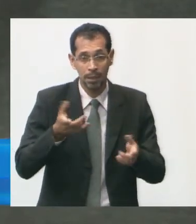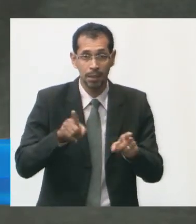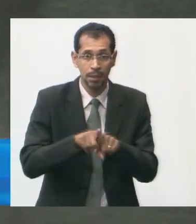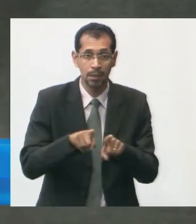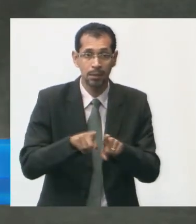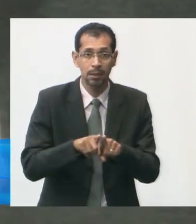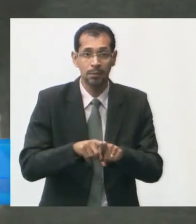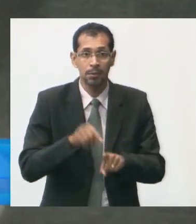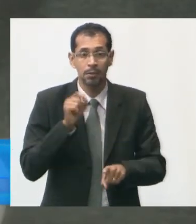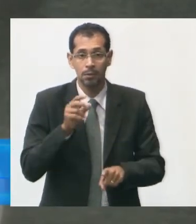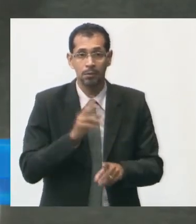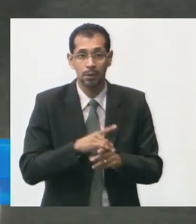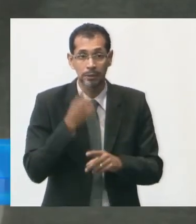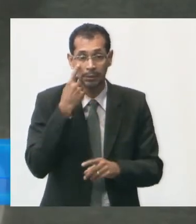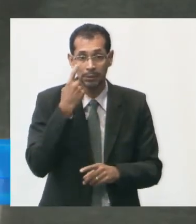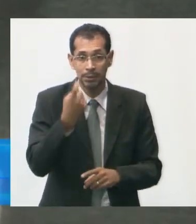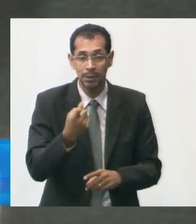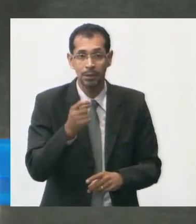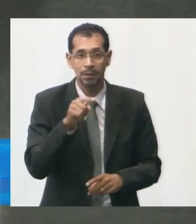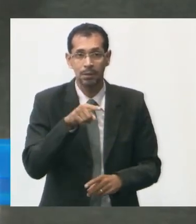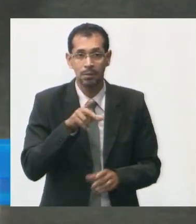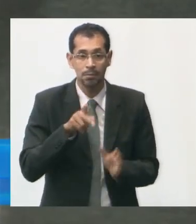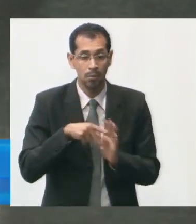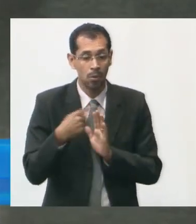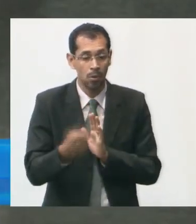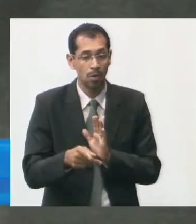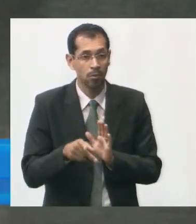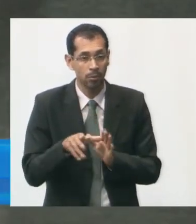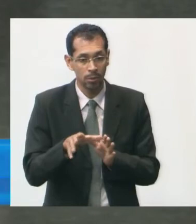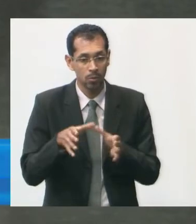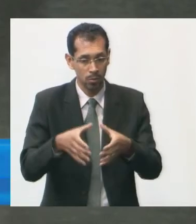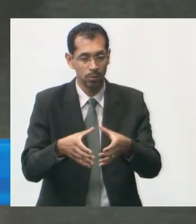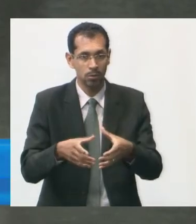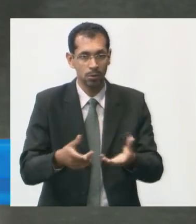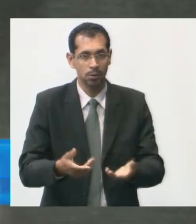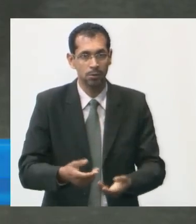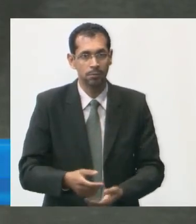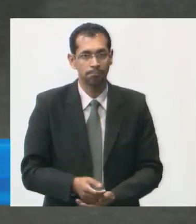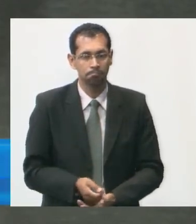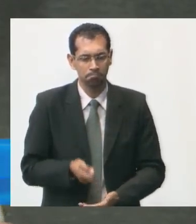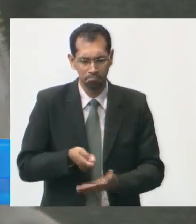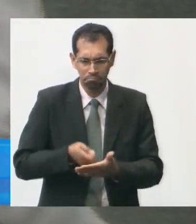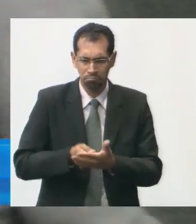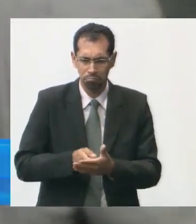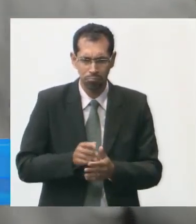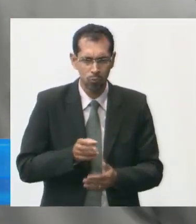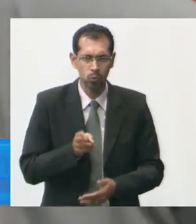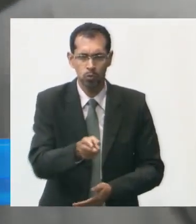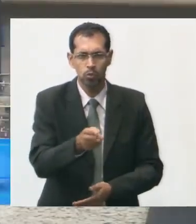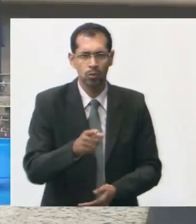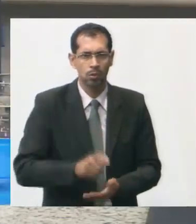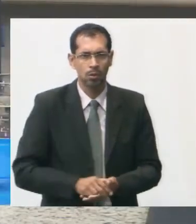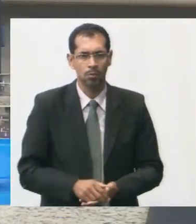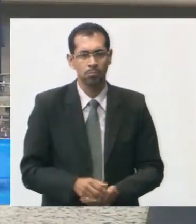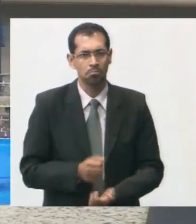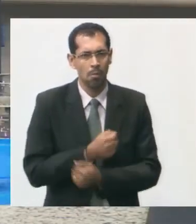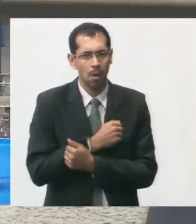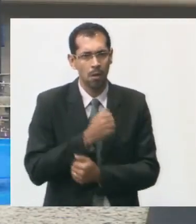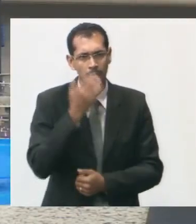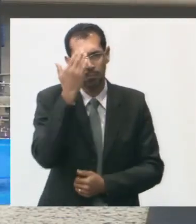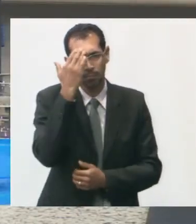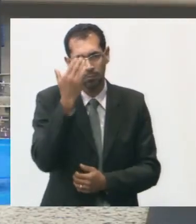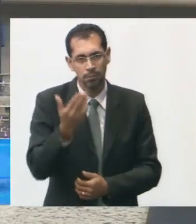o interesse da comunidade seja mantido, é por isso que nós vamos lutar até o final. Um abraço, obrigado. Ok, mais algum vereador para discutir a